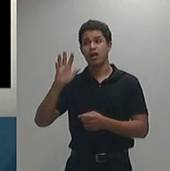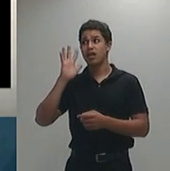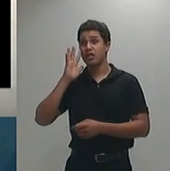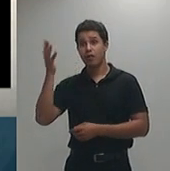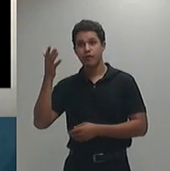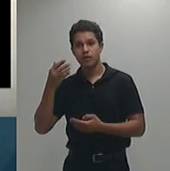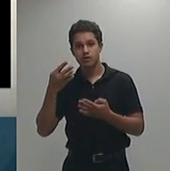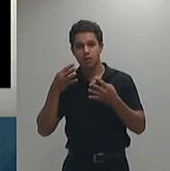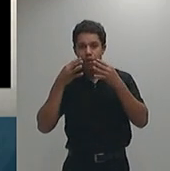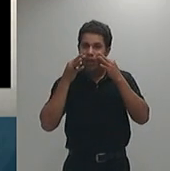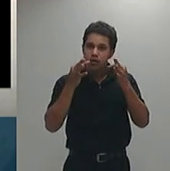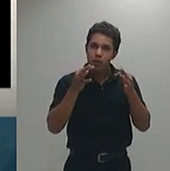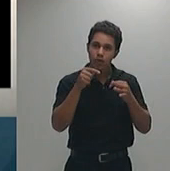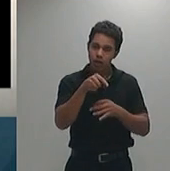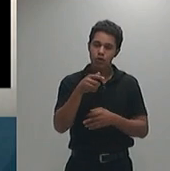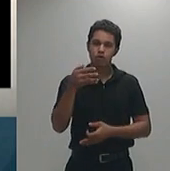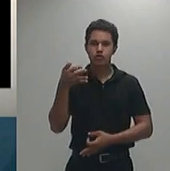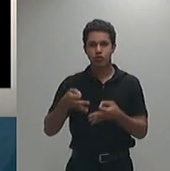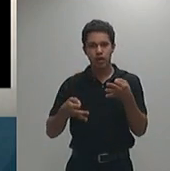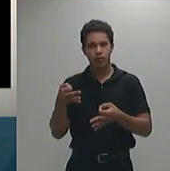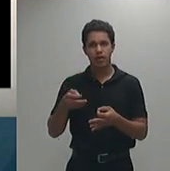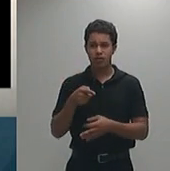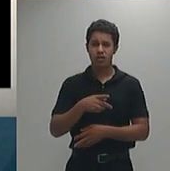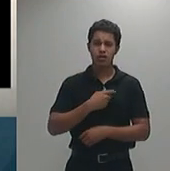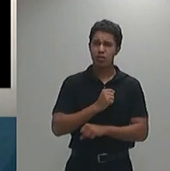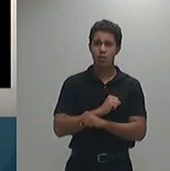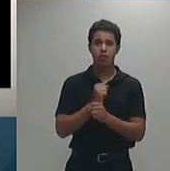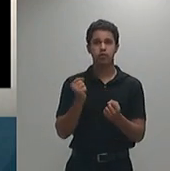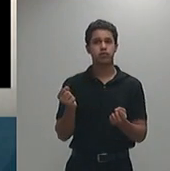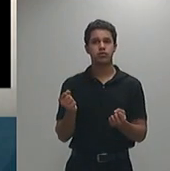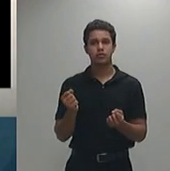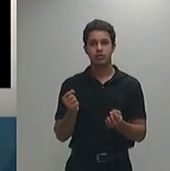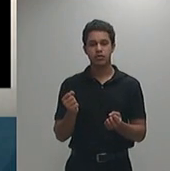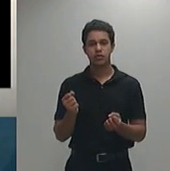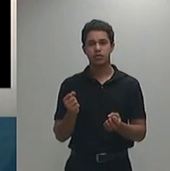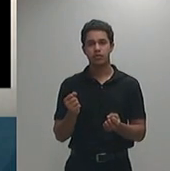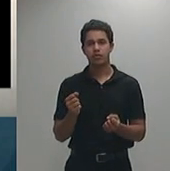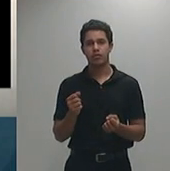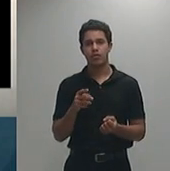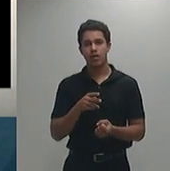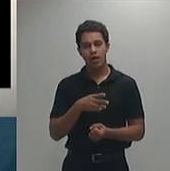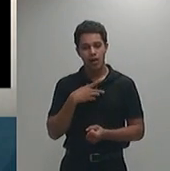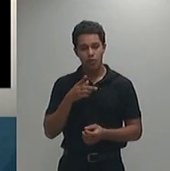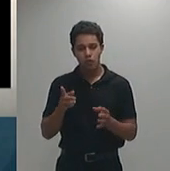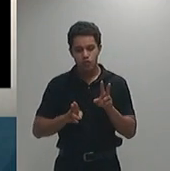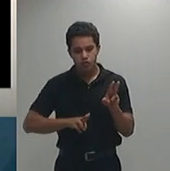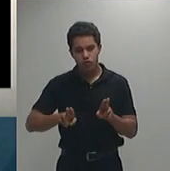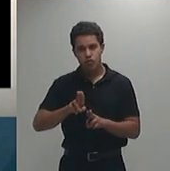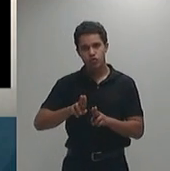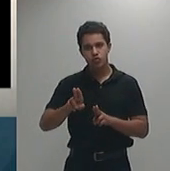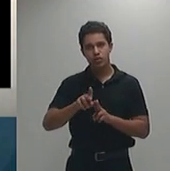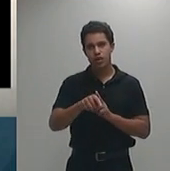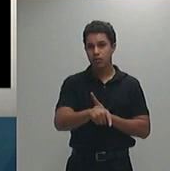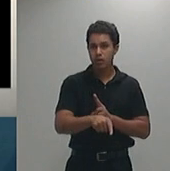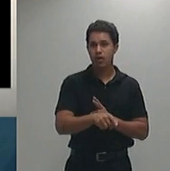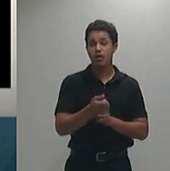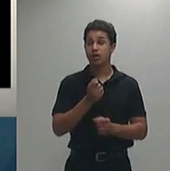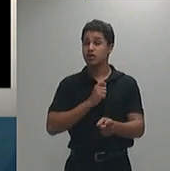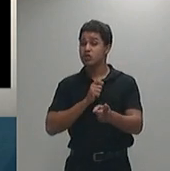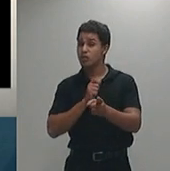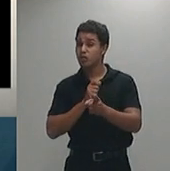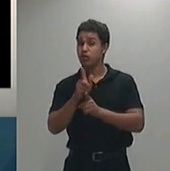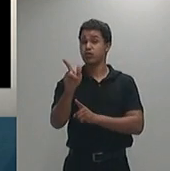era que não era possível a alegoria utilizada por ele expulsar o